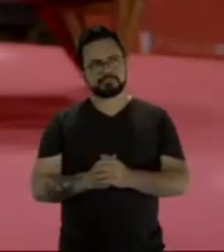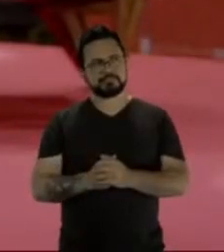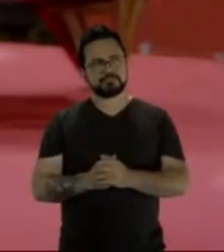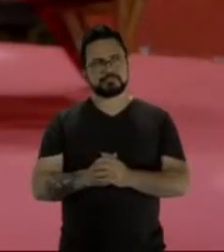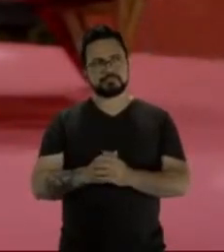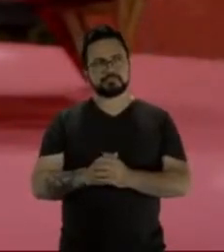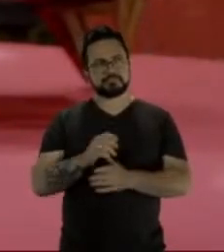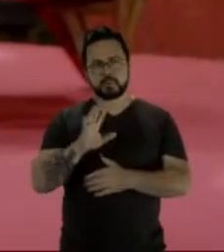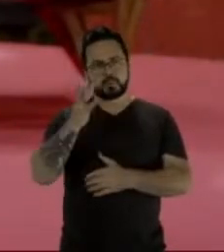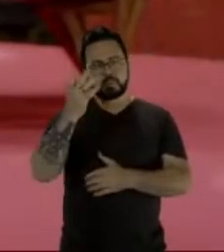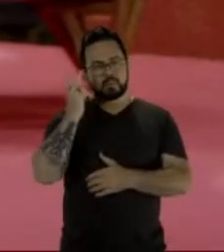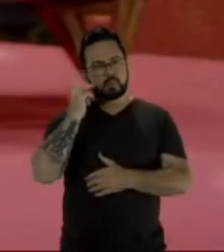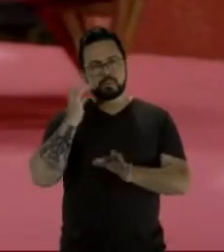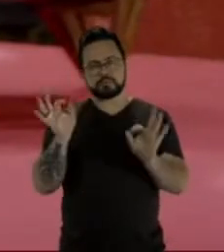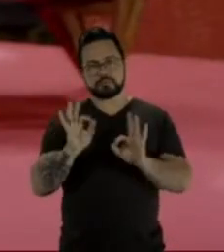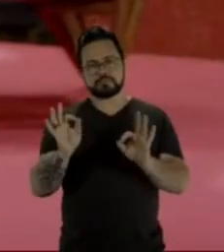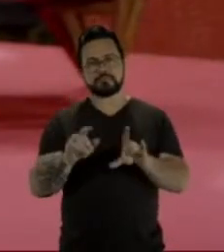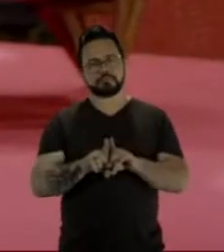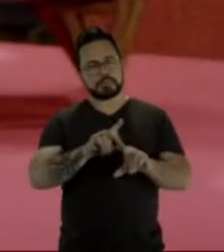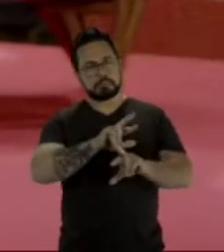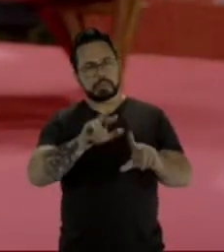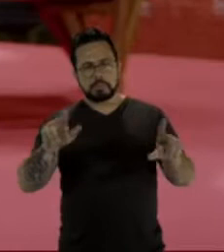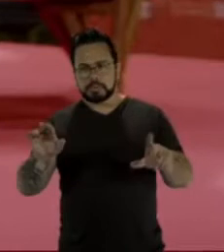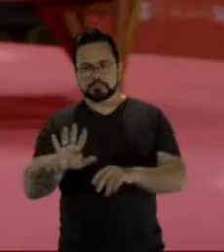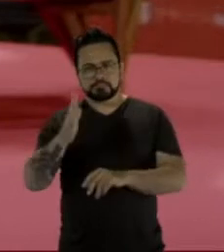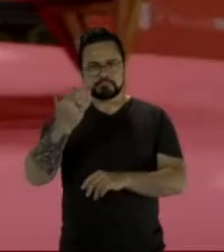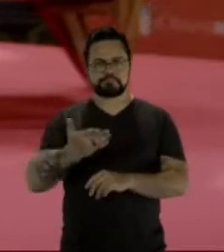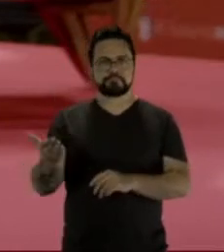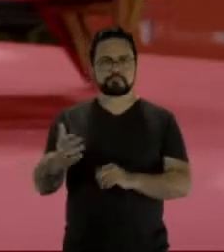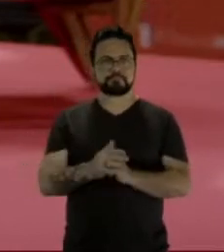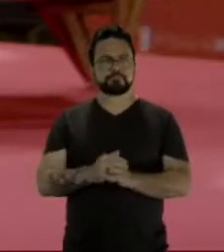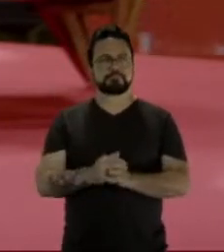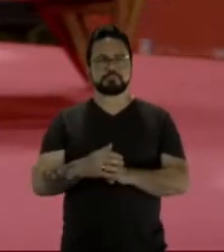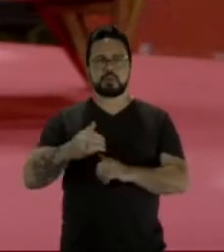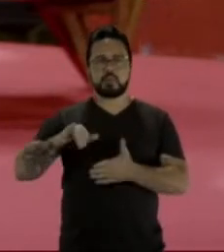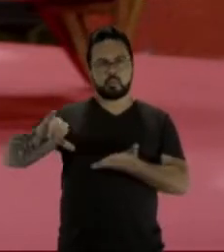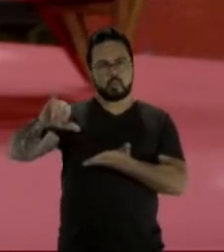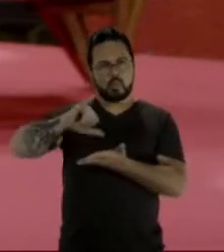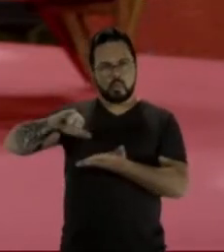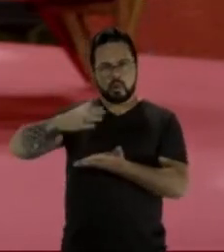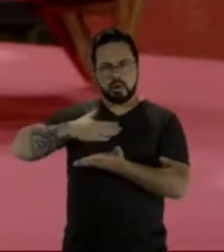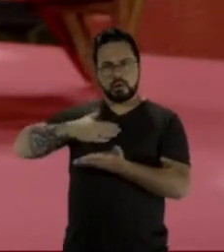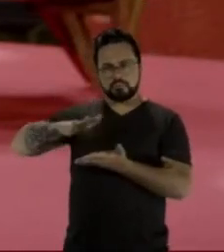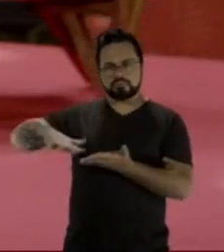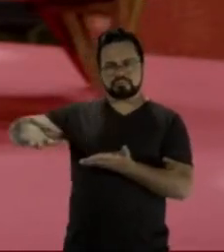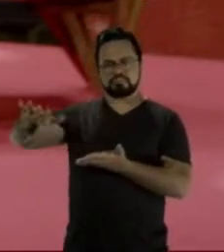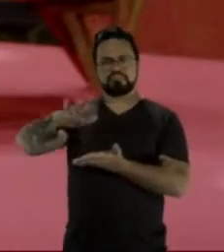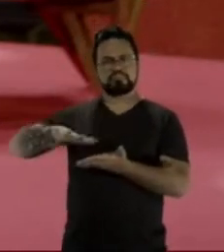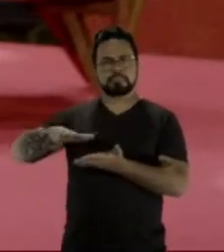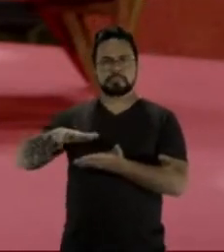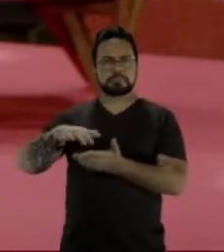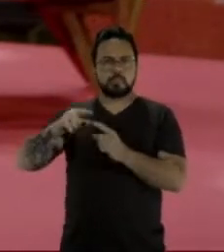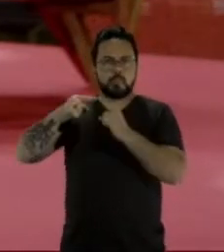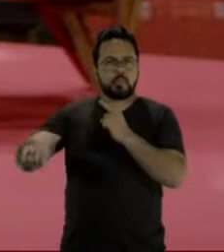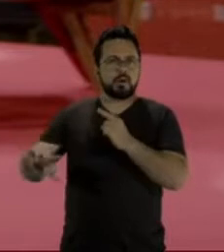ter acontecido nesse lugar. E diversas outras coisas, assim. Então, o derramamento de óleo na minha região, não era para ter acontecido